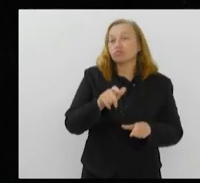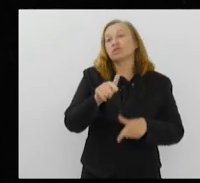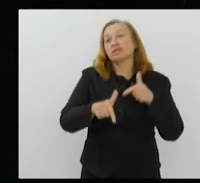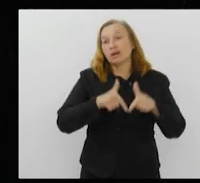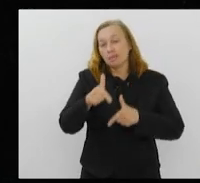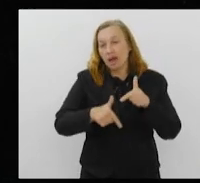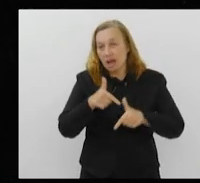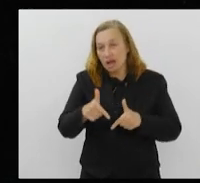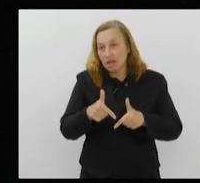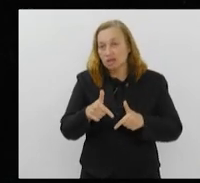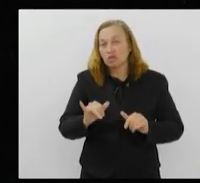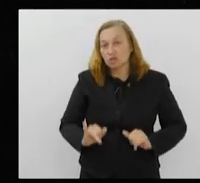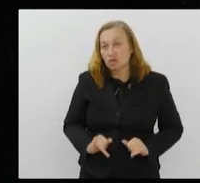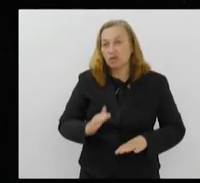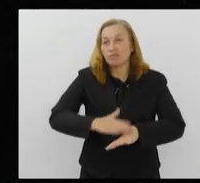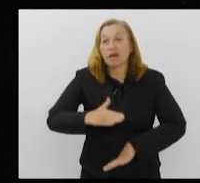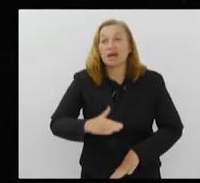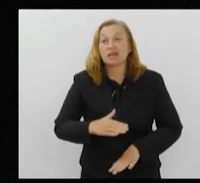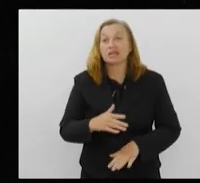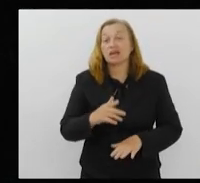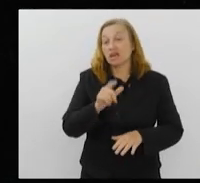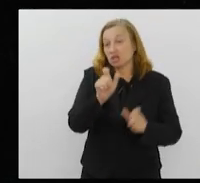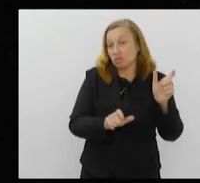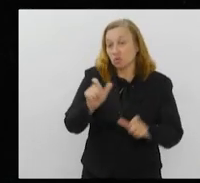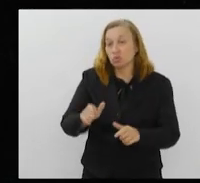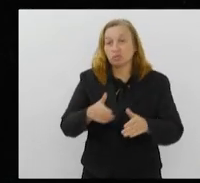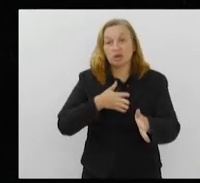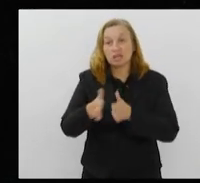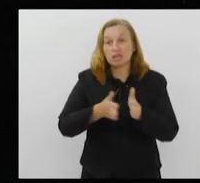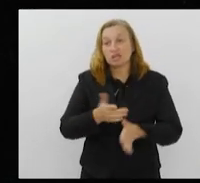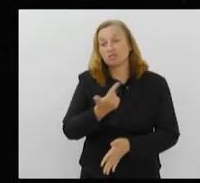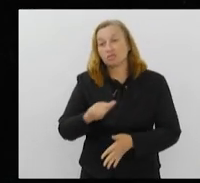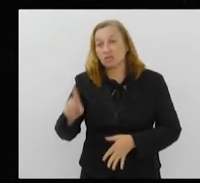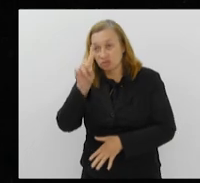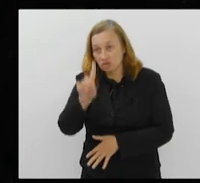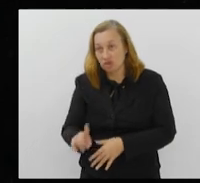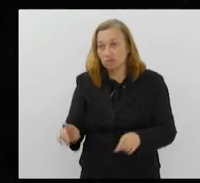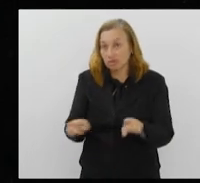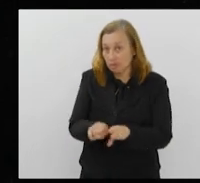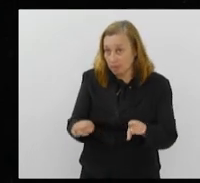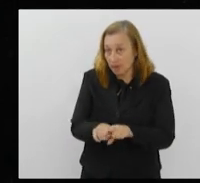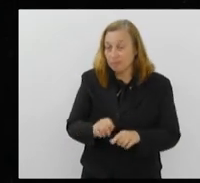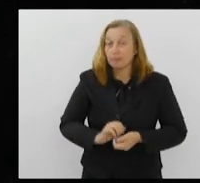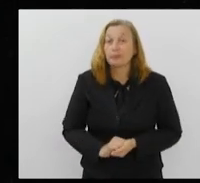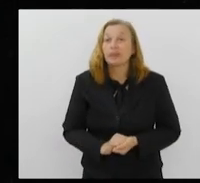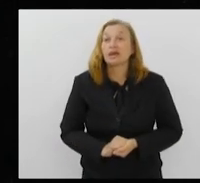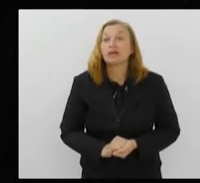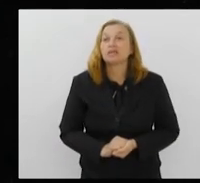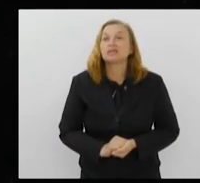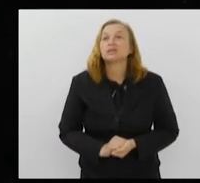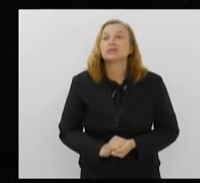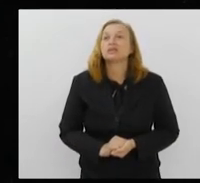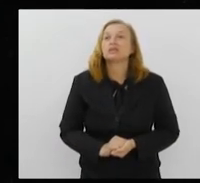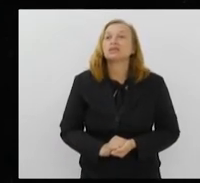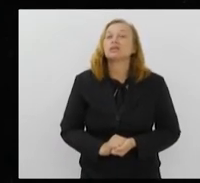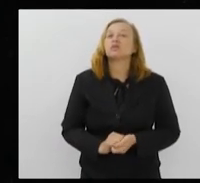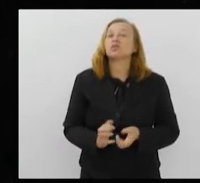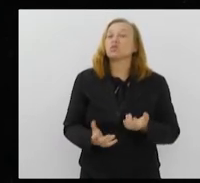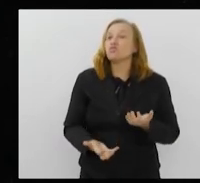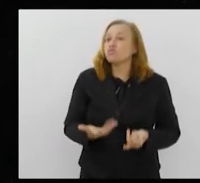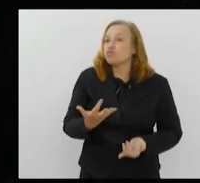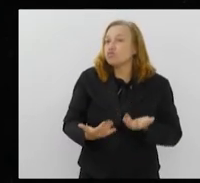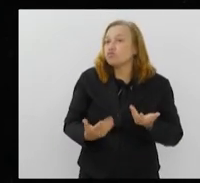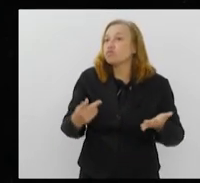não têm acesso, né, a muitos dos seus direitos também. Essas recentes queimadas que